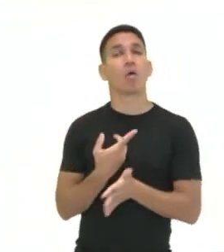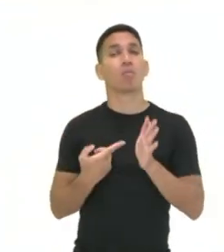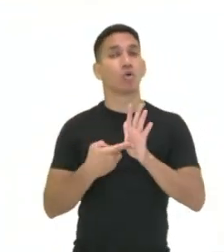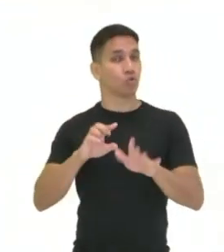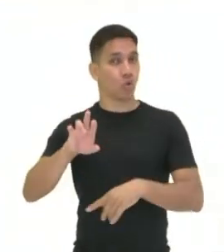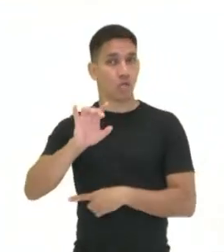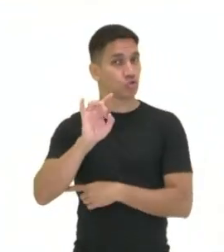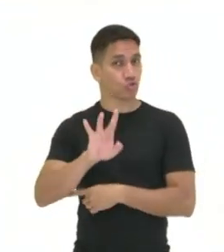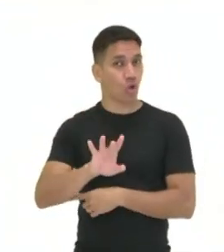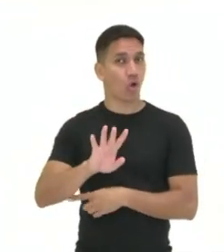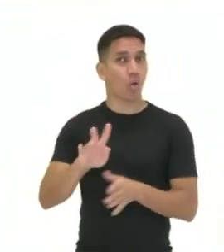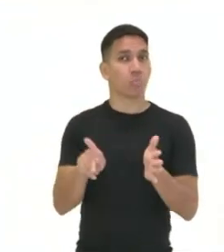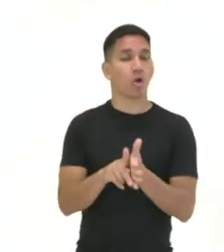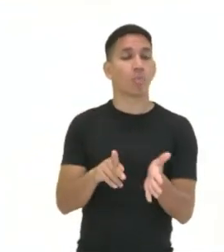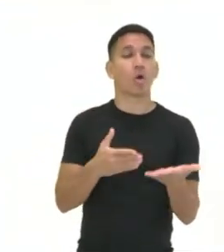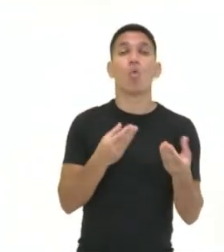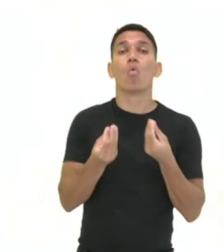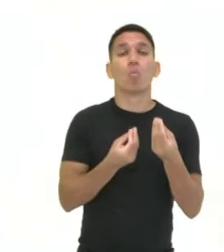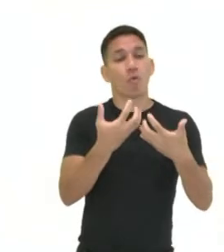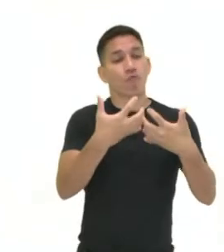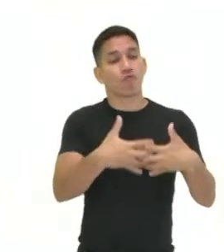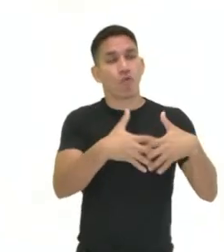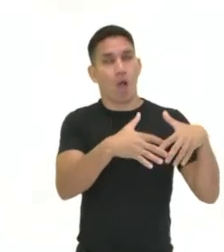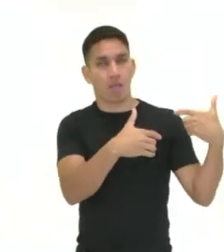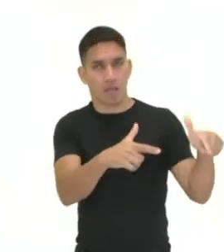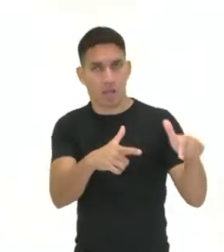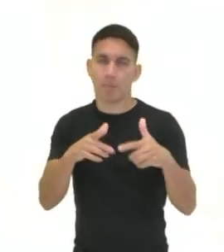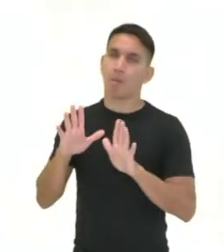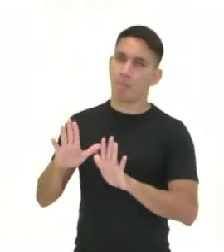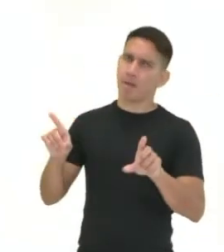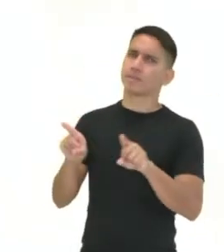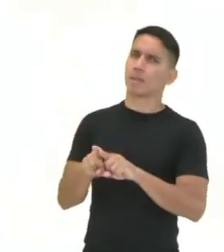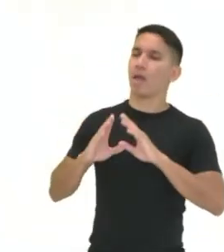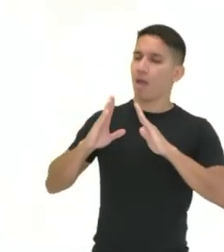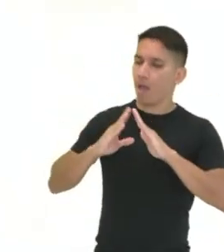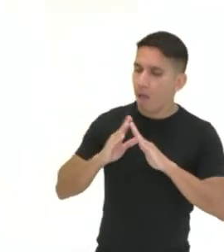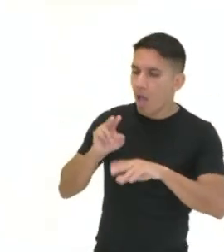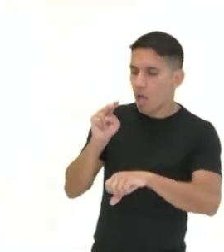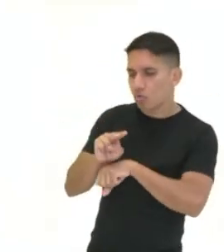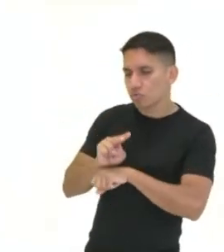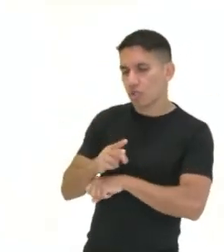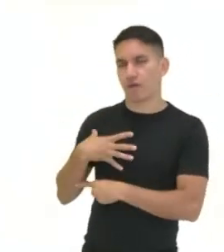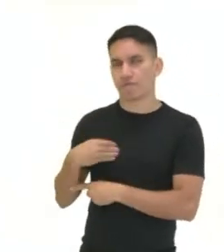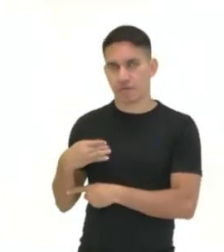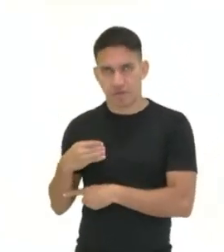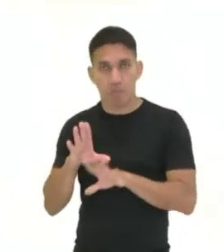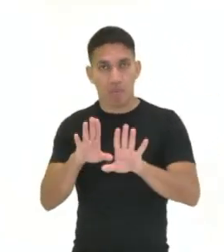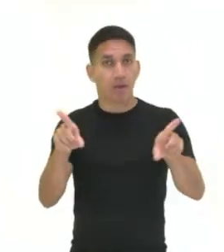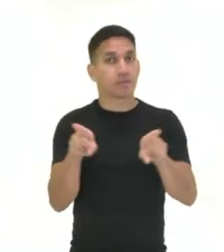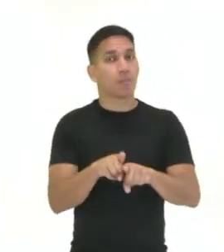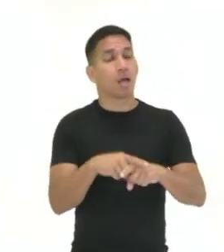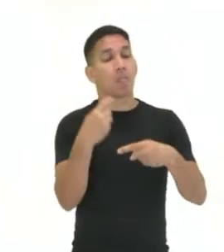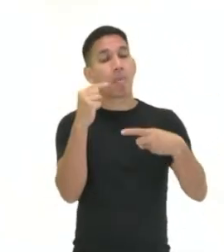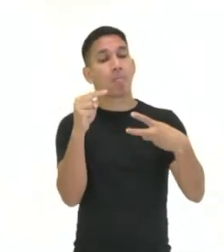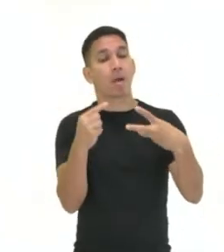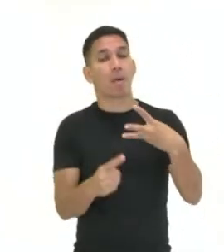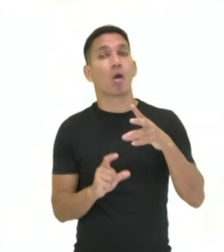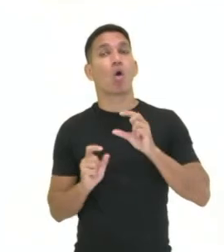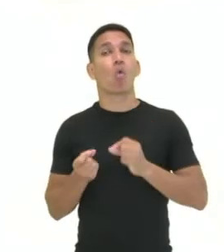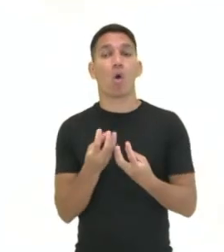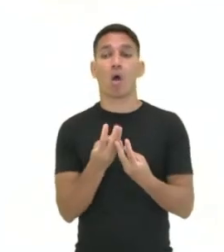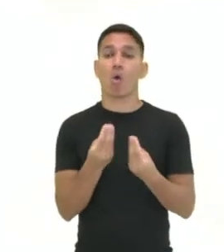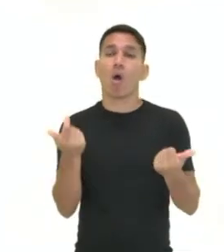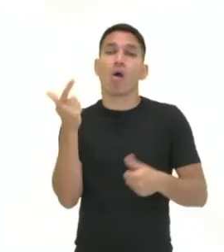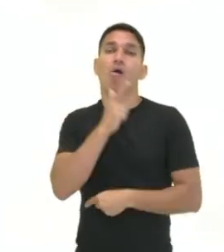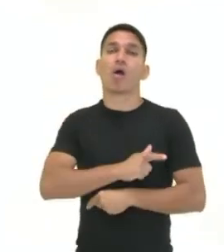tarefas, como eu disse agora, em casa, enfim, cuidado com os filhos, mas nos critérios que definem a